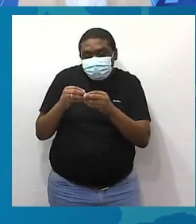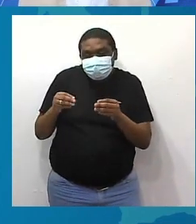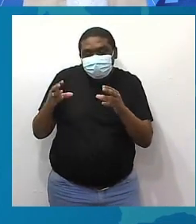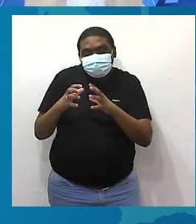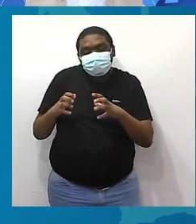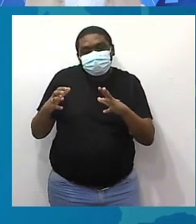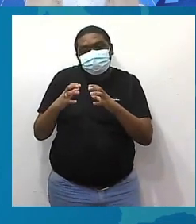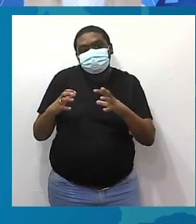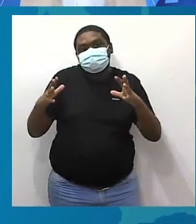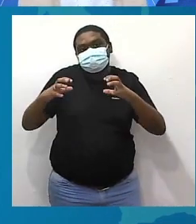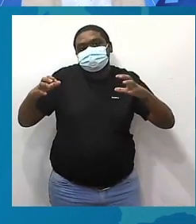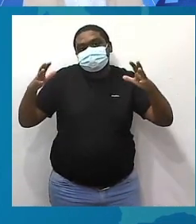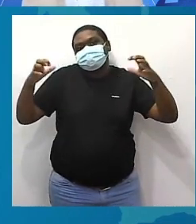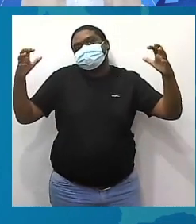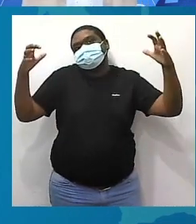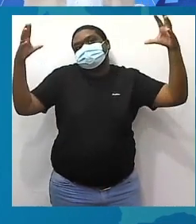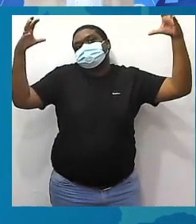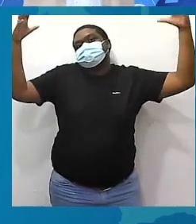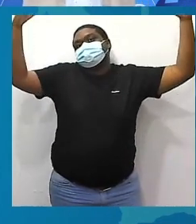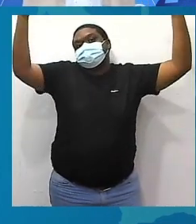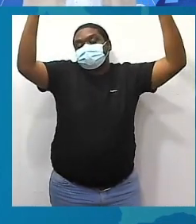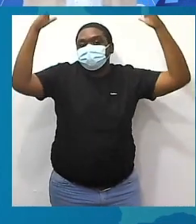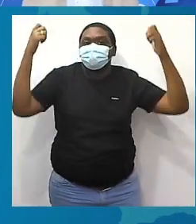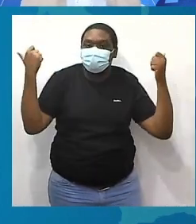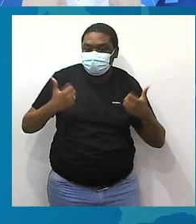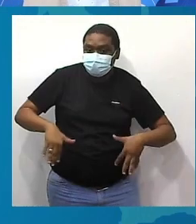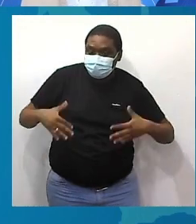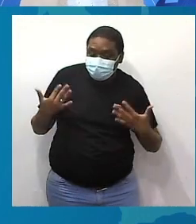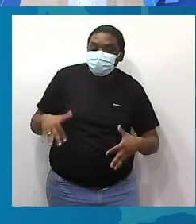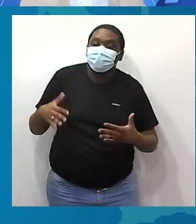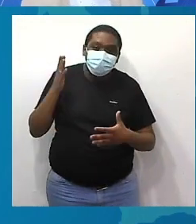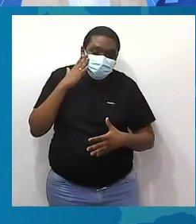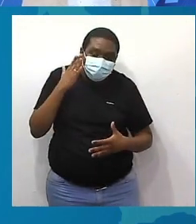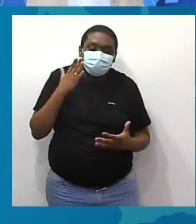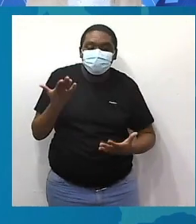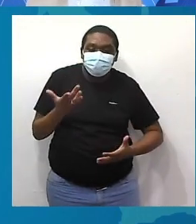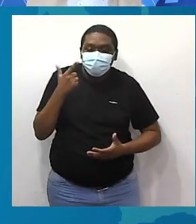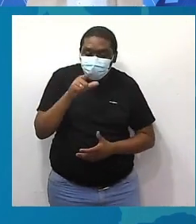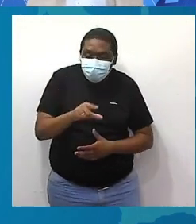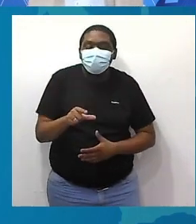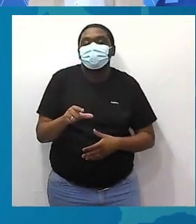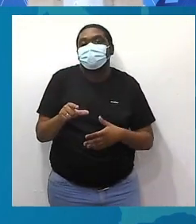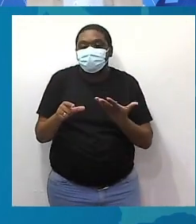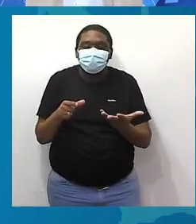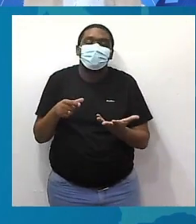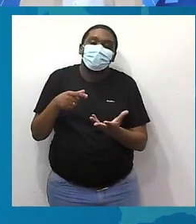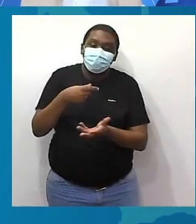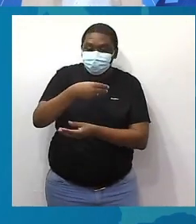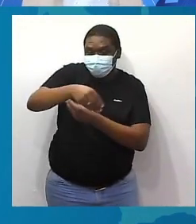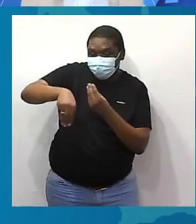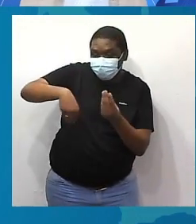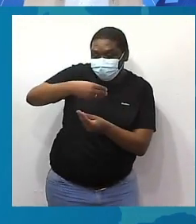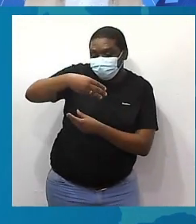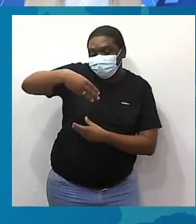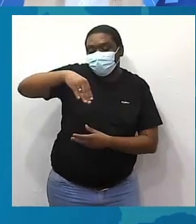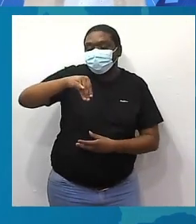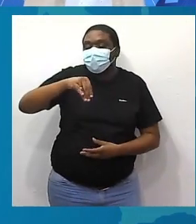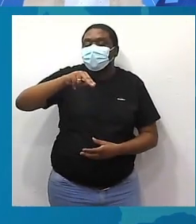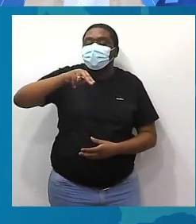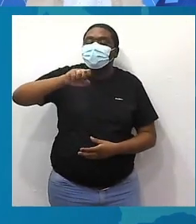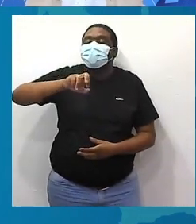há uma junção de minerais. Ali a gente vai ter uma formação que a gente chama de um